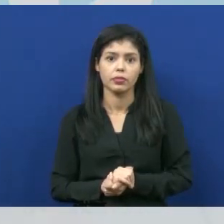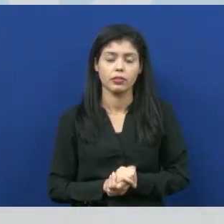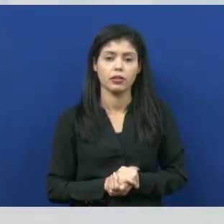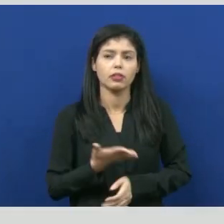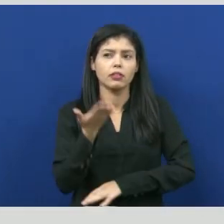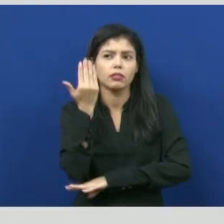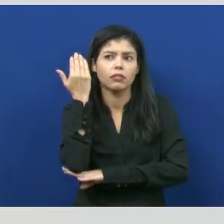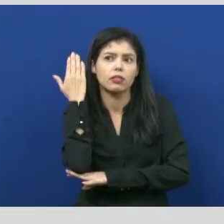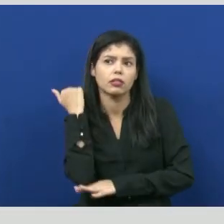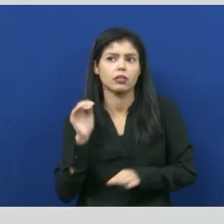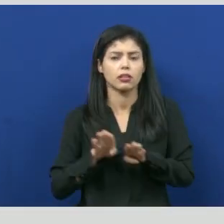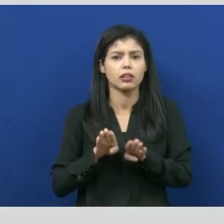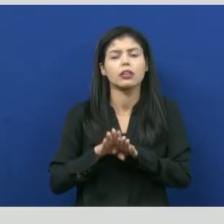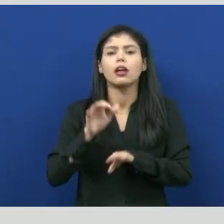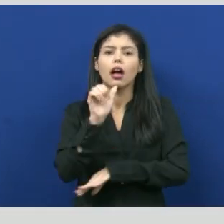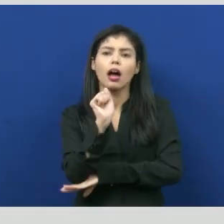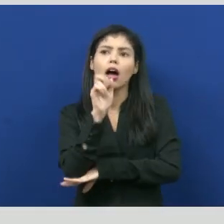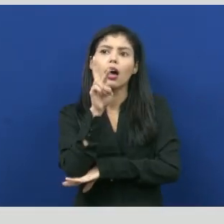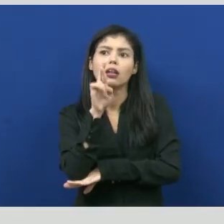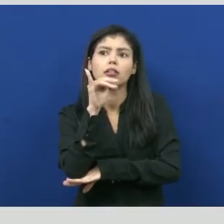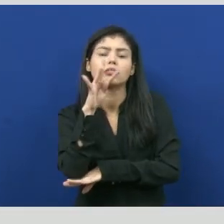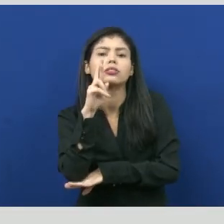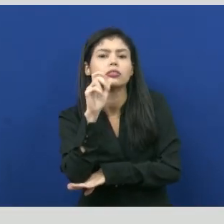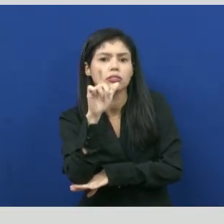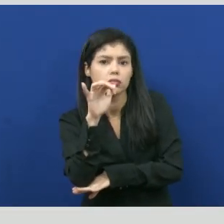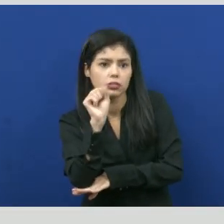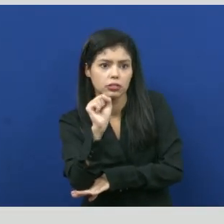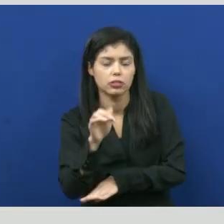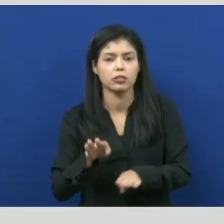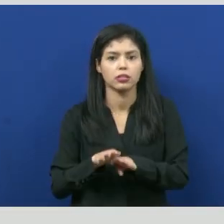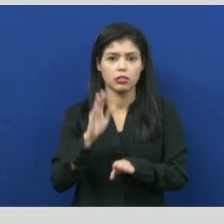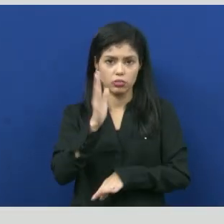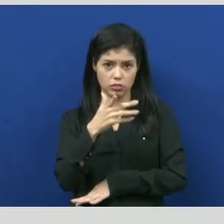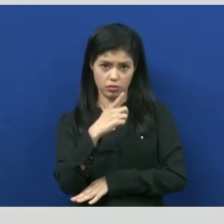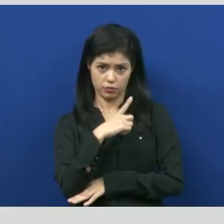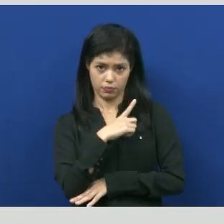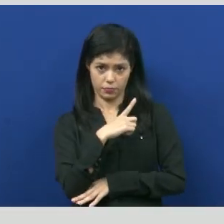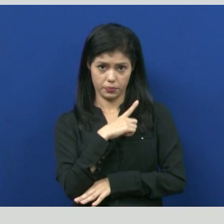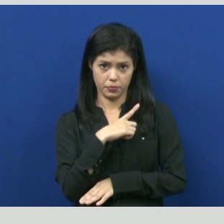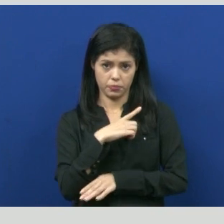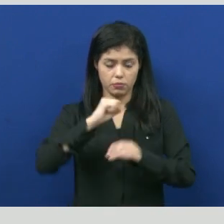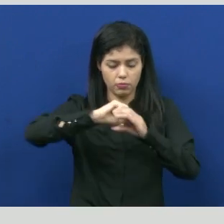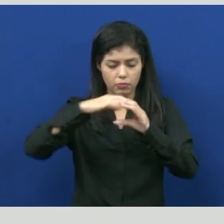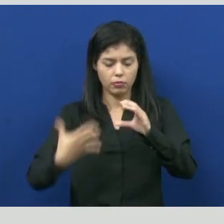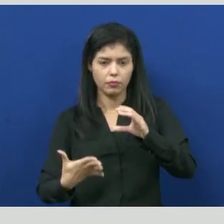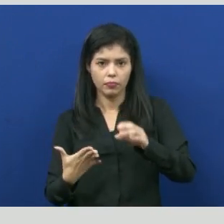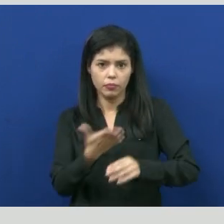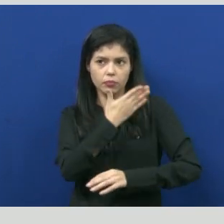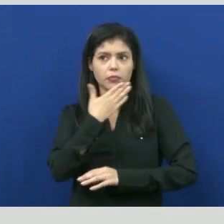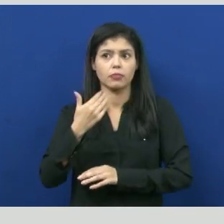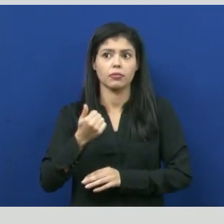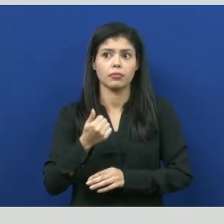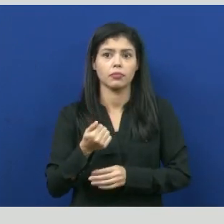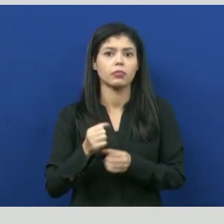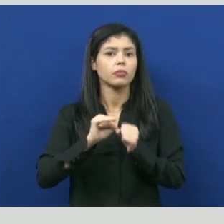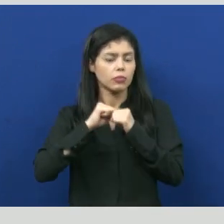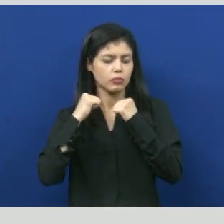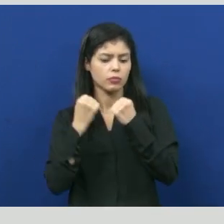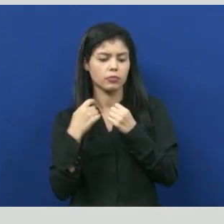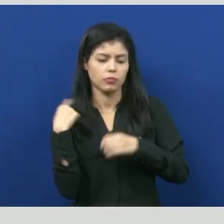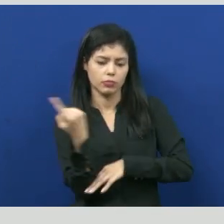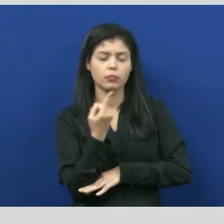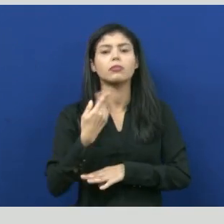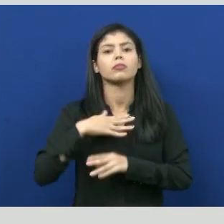Na antiguidade, Aristóteles já fez uma classificação bem rudimentar dos seres